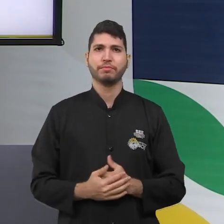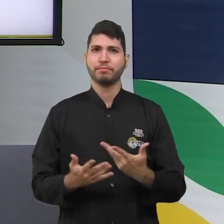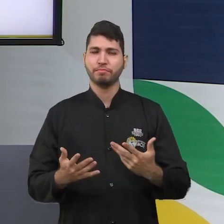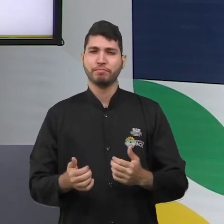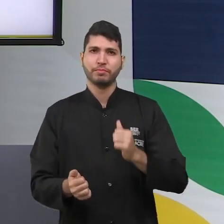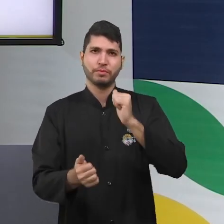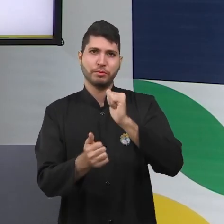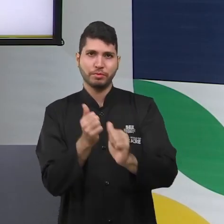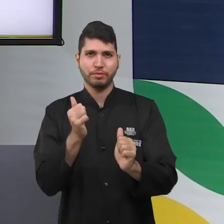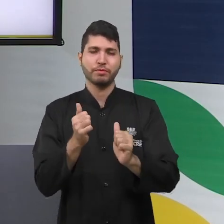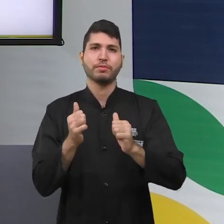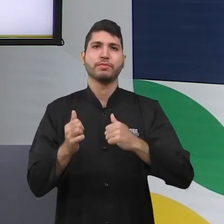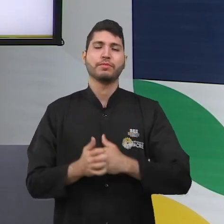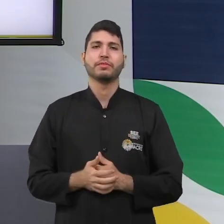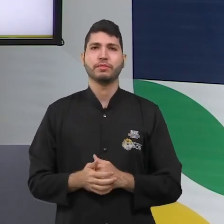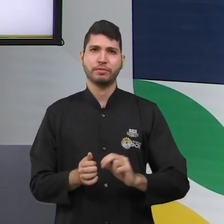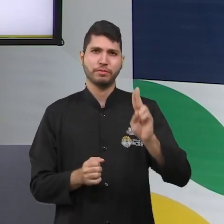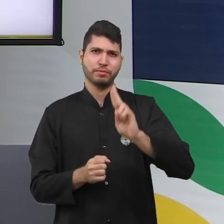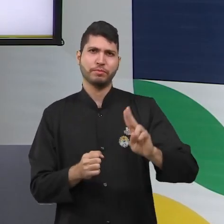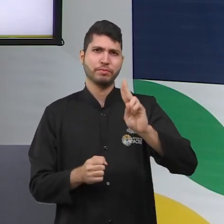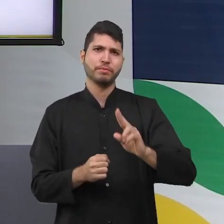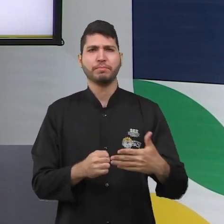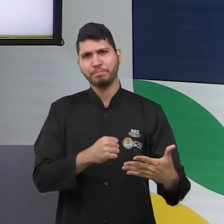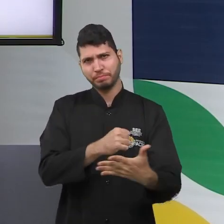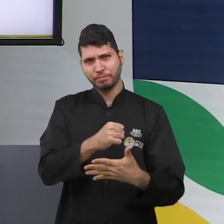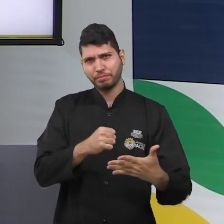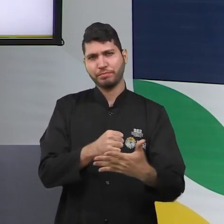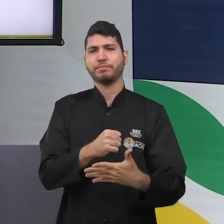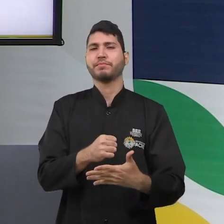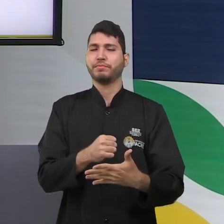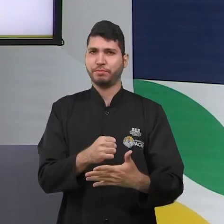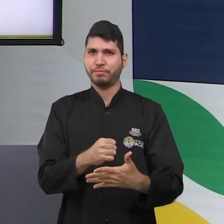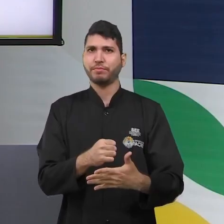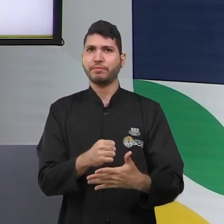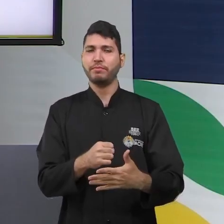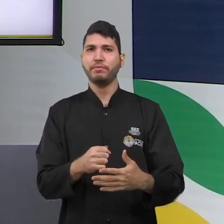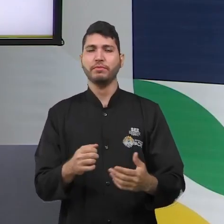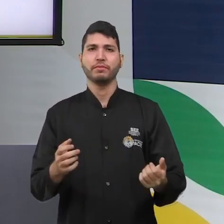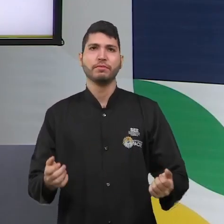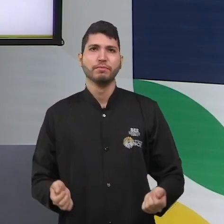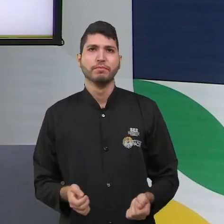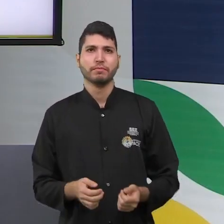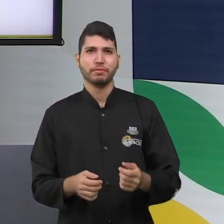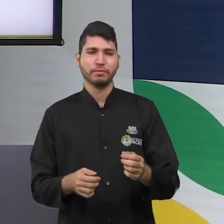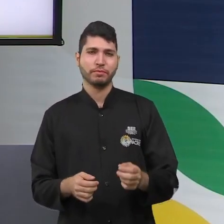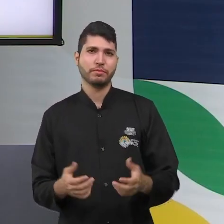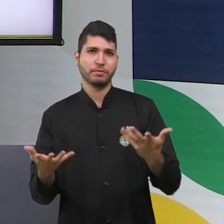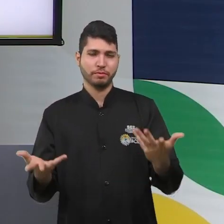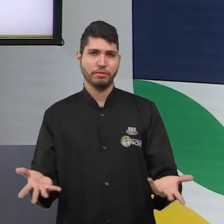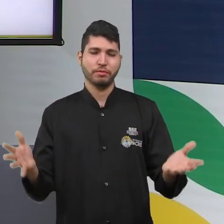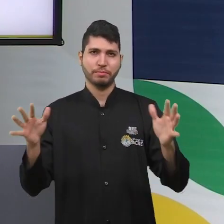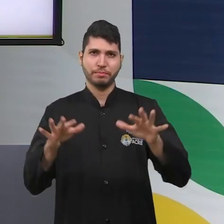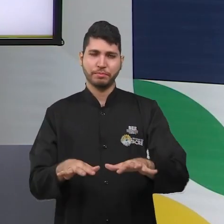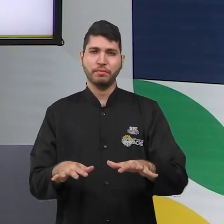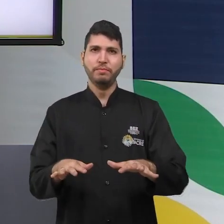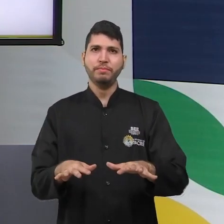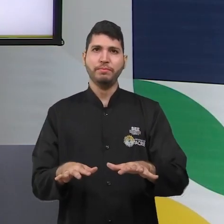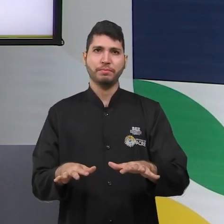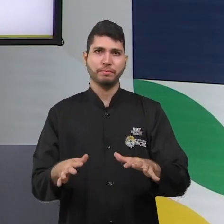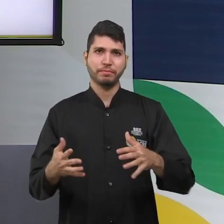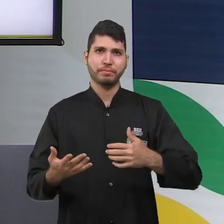esporte vai ser uma ferramenta, vai ser um instrumento para possibilitar essa inclusão social. Inclusão em que